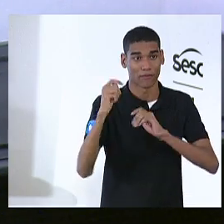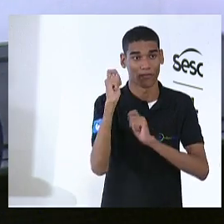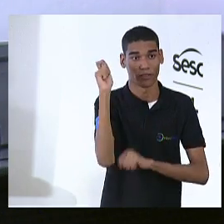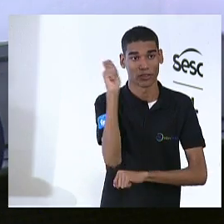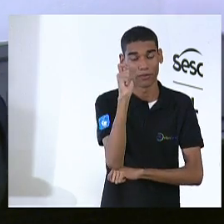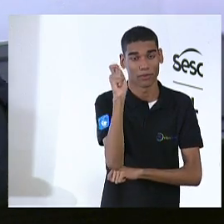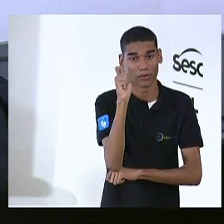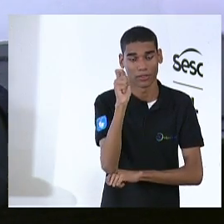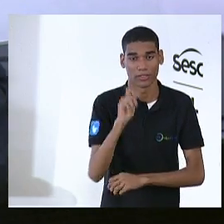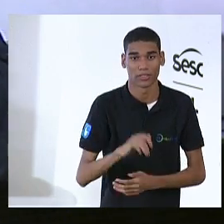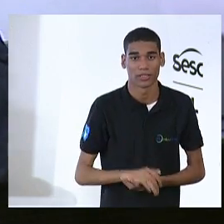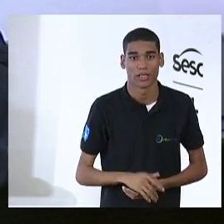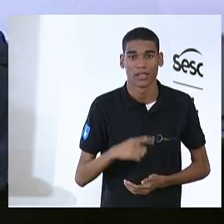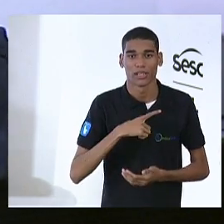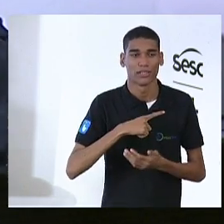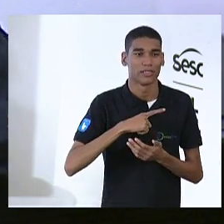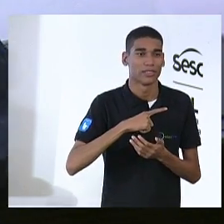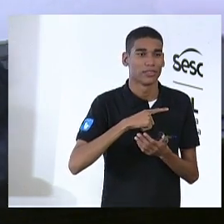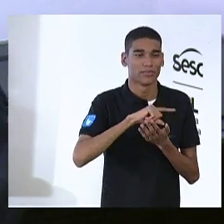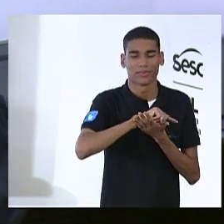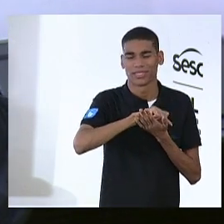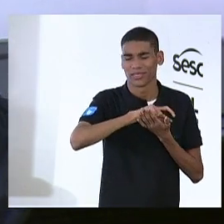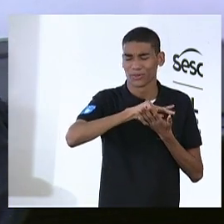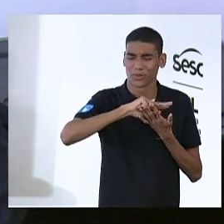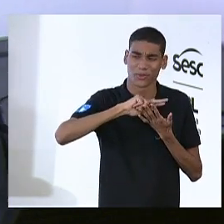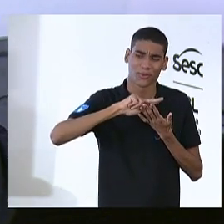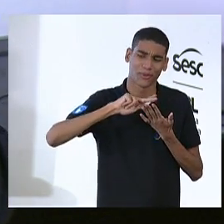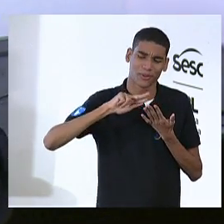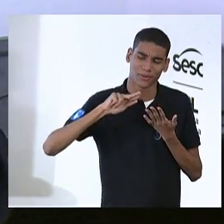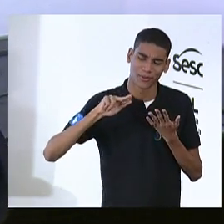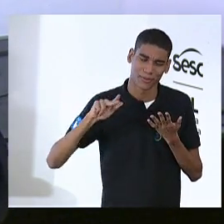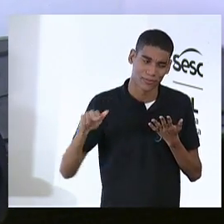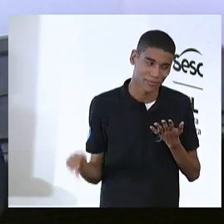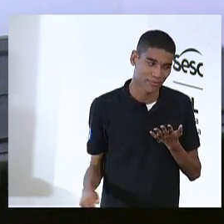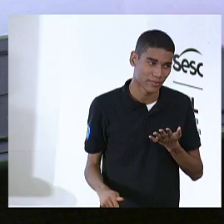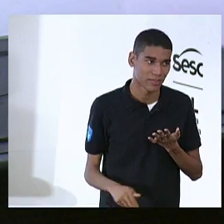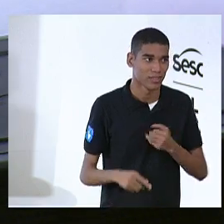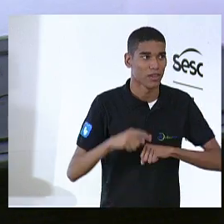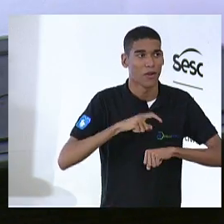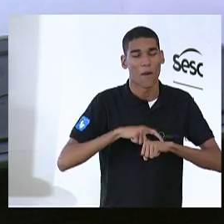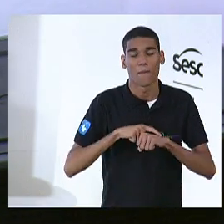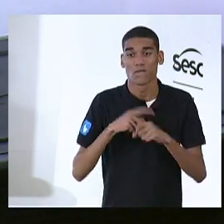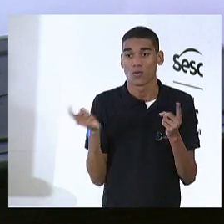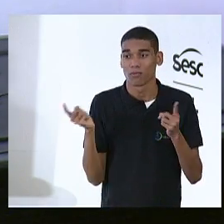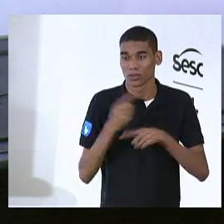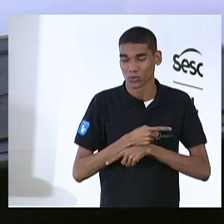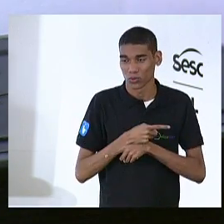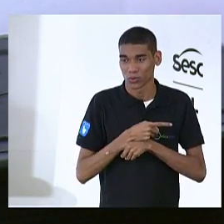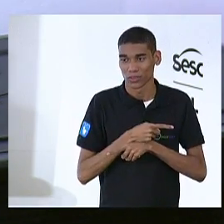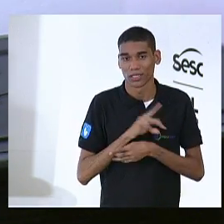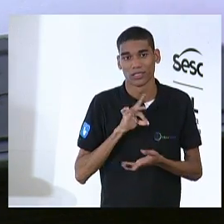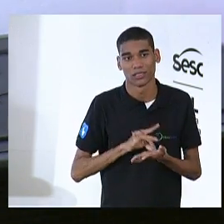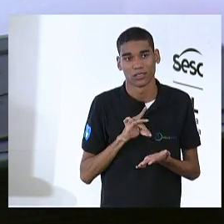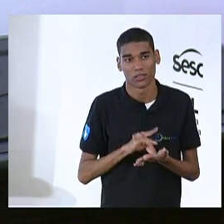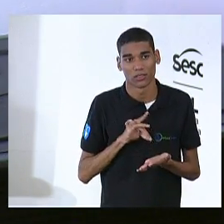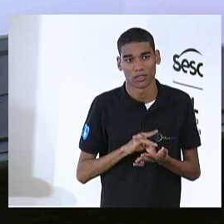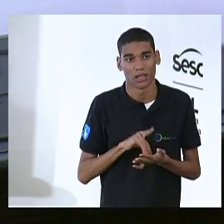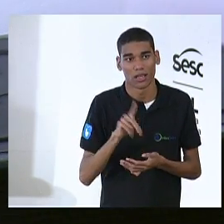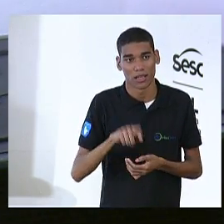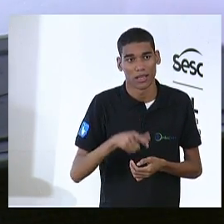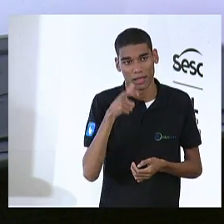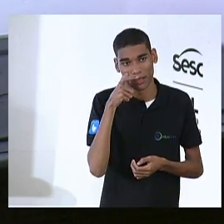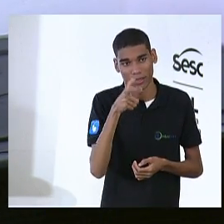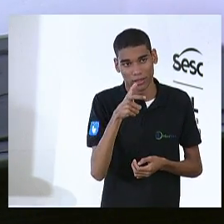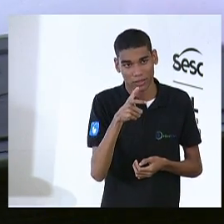vejam, tem todo... Quer dizer, foi um momento contraditório, né, no mínimo. Né? É interessante,